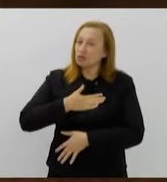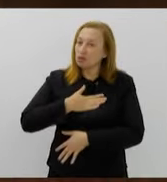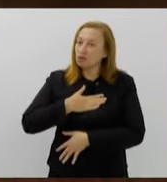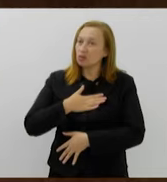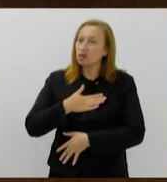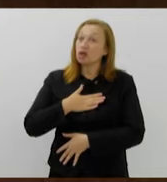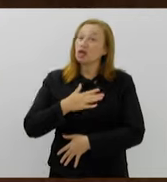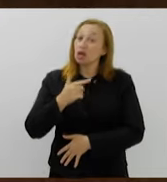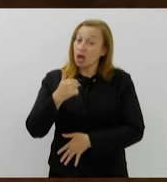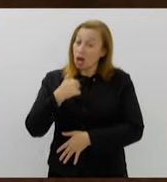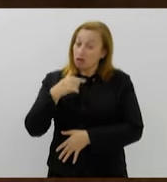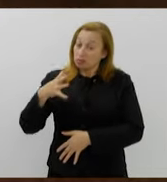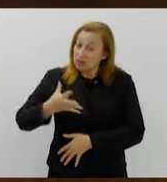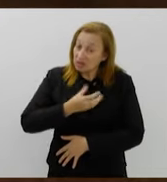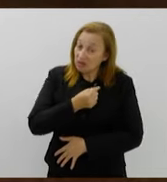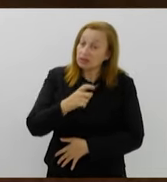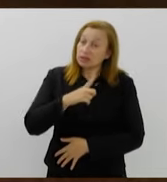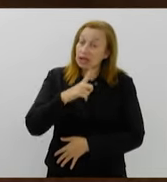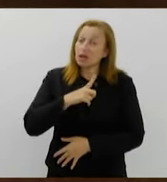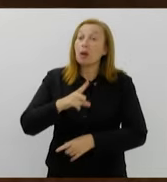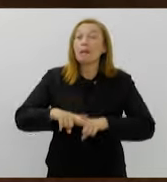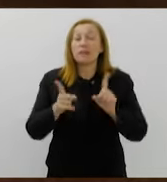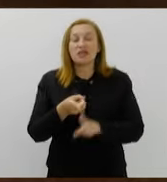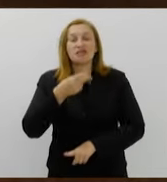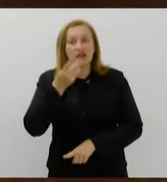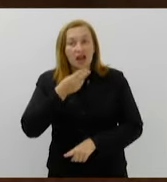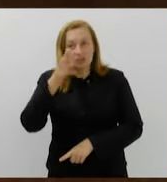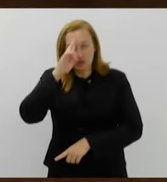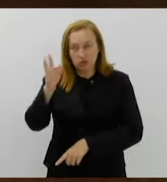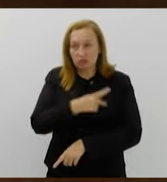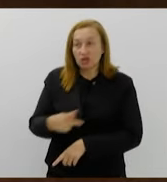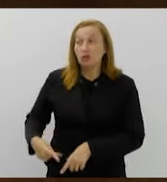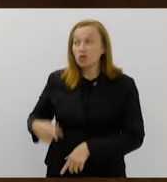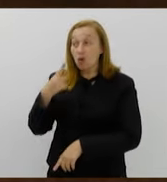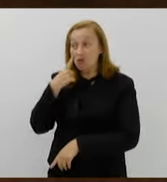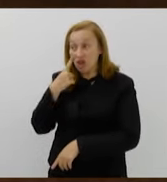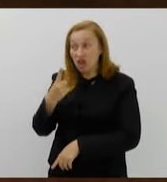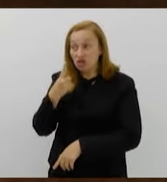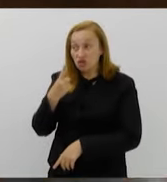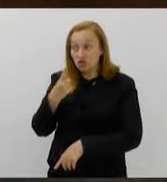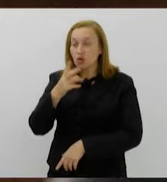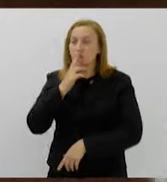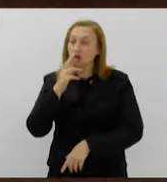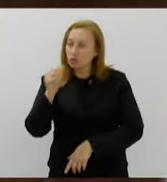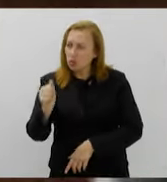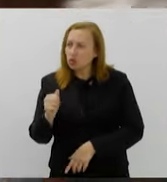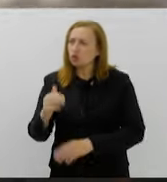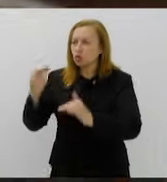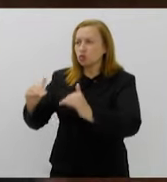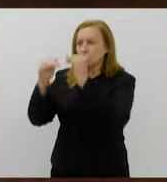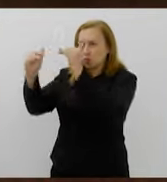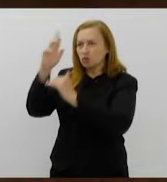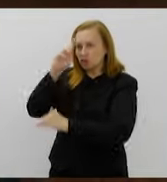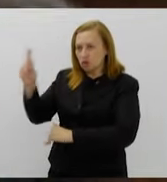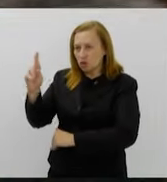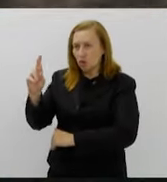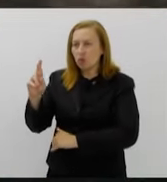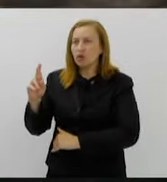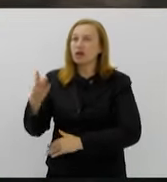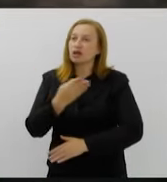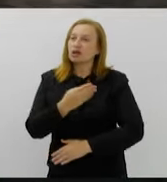leso mas dizer a vossa excelência quando eu veja aqui Rodrigo Amorim vossa excelência que hoje é candidato a